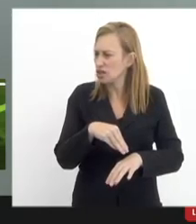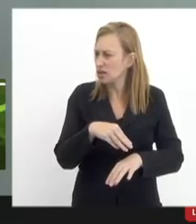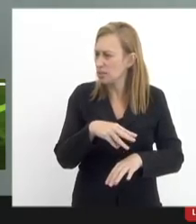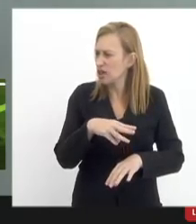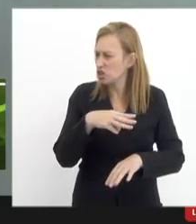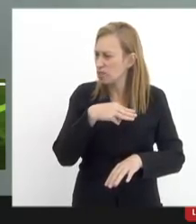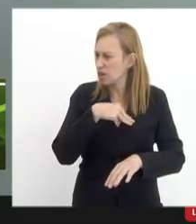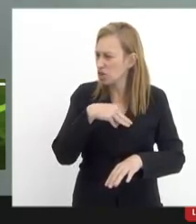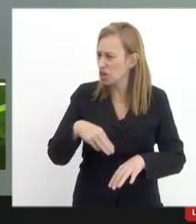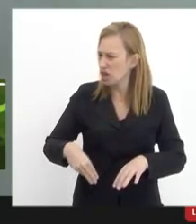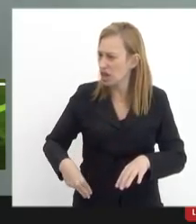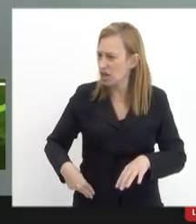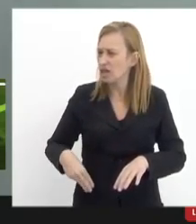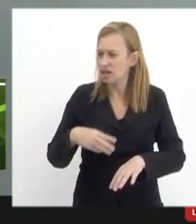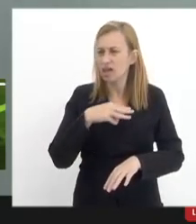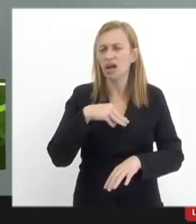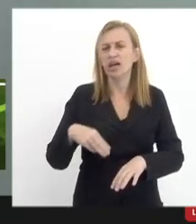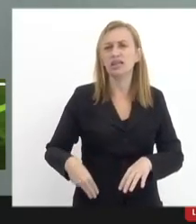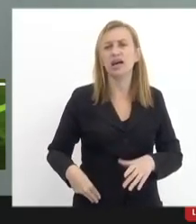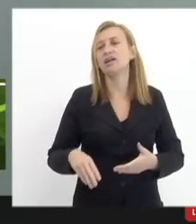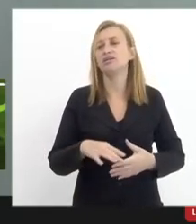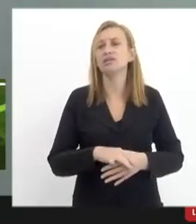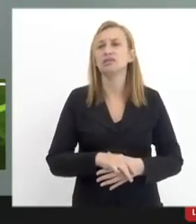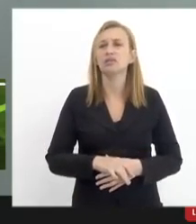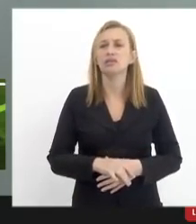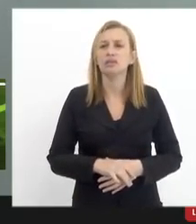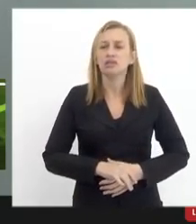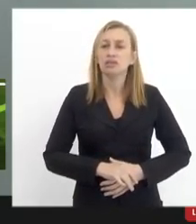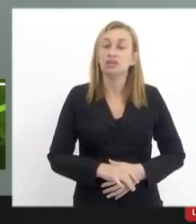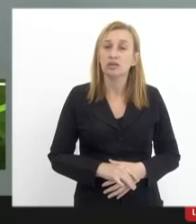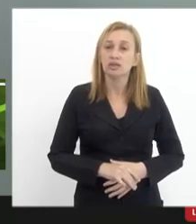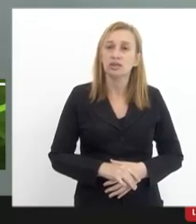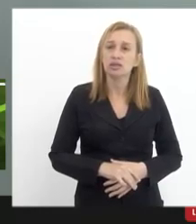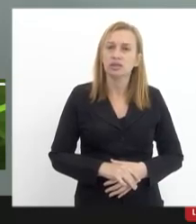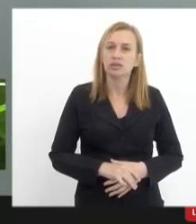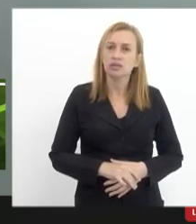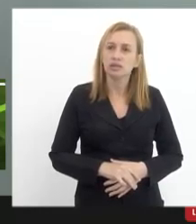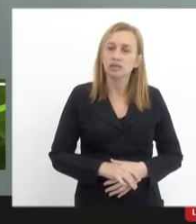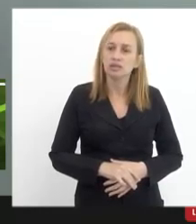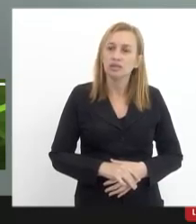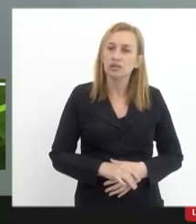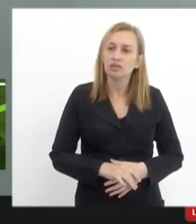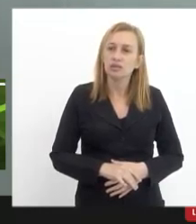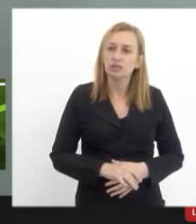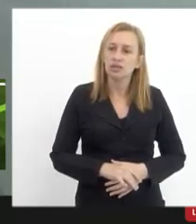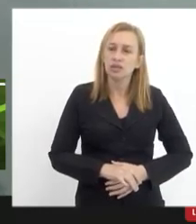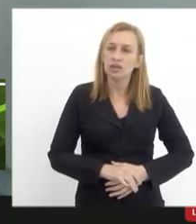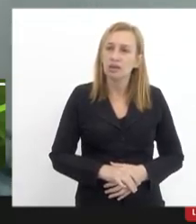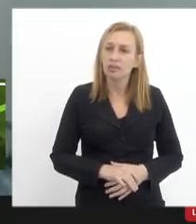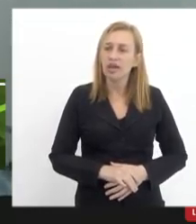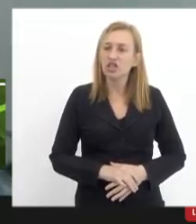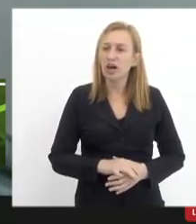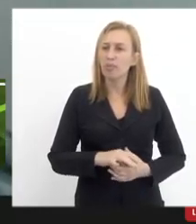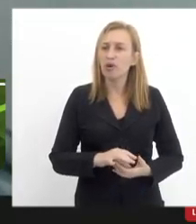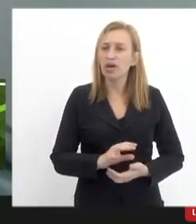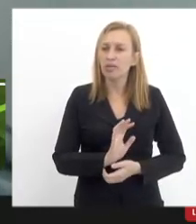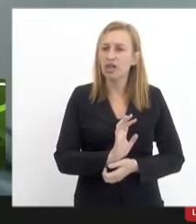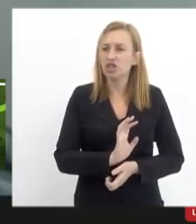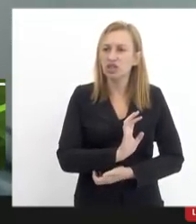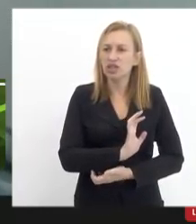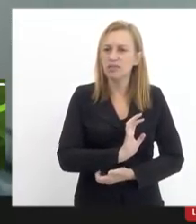presente. E realmente eu estou até passando para eles se isso foi levado para eles também